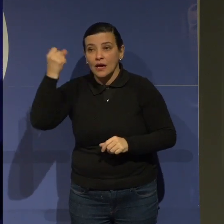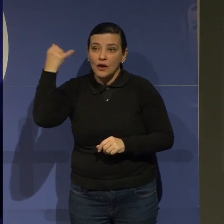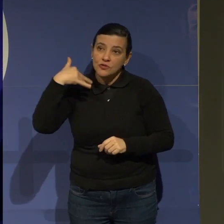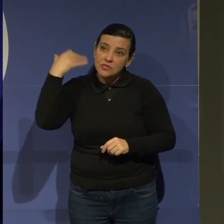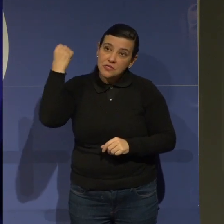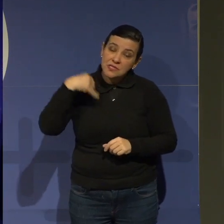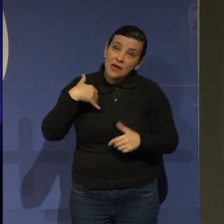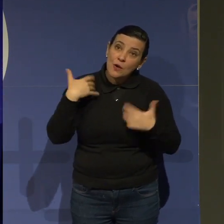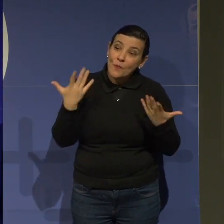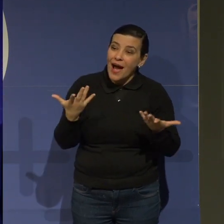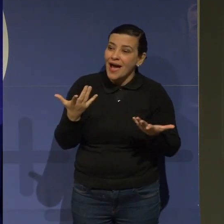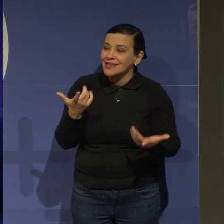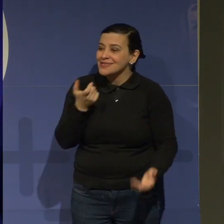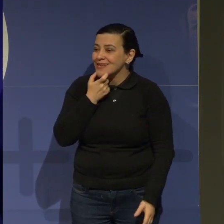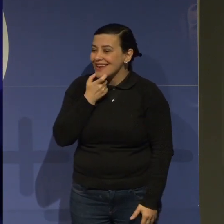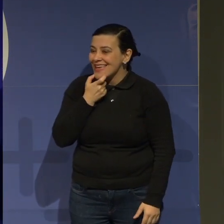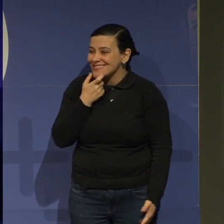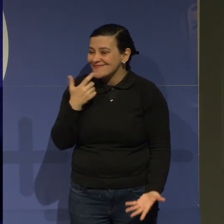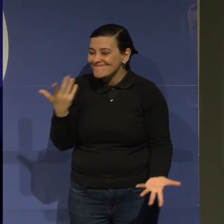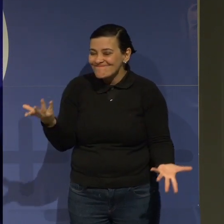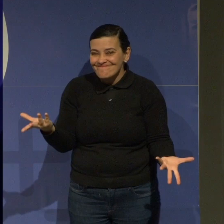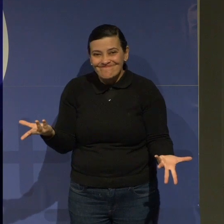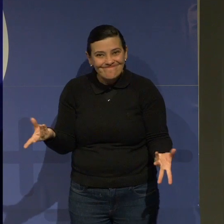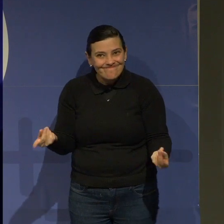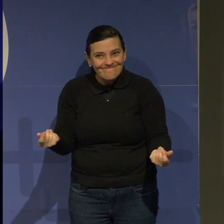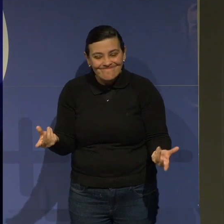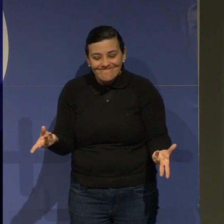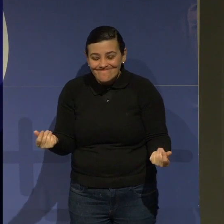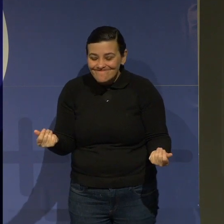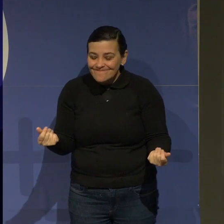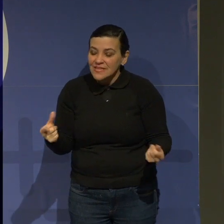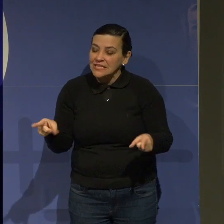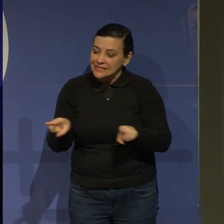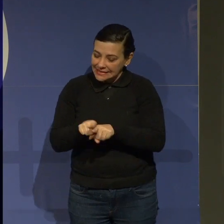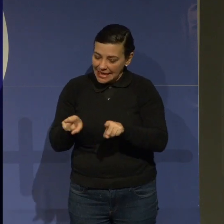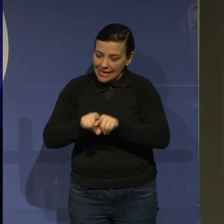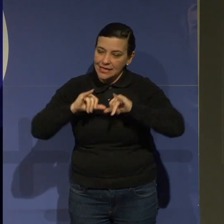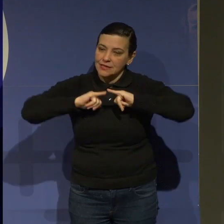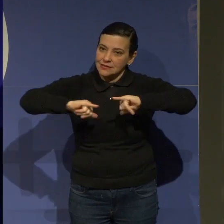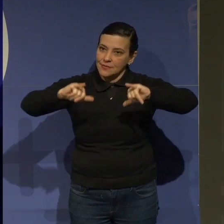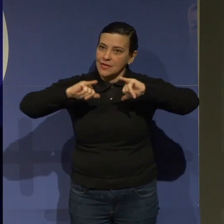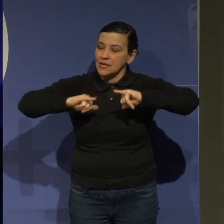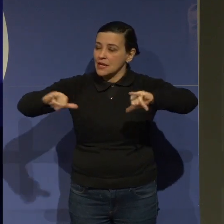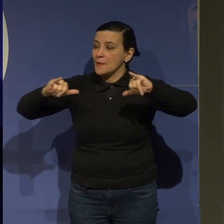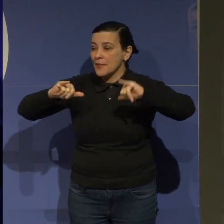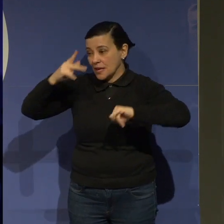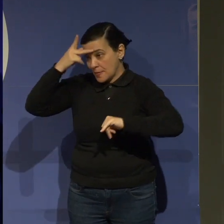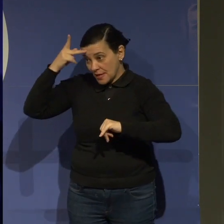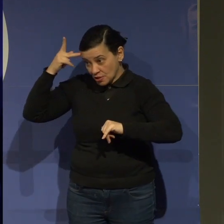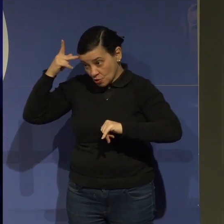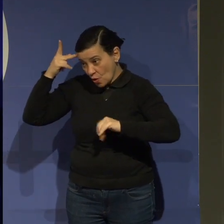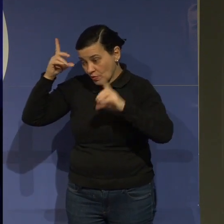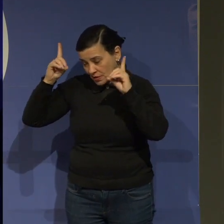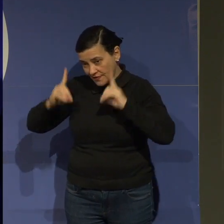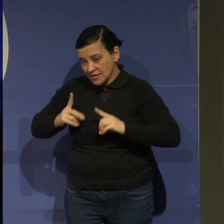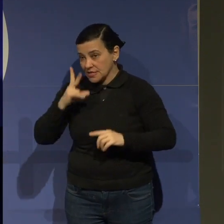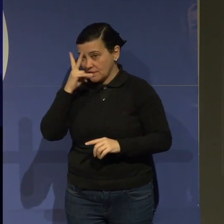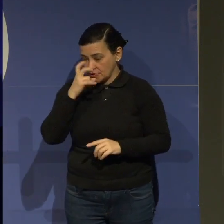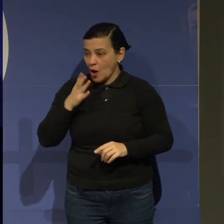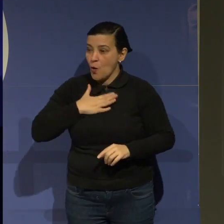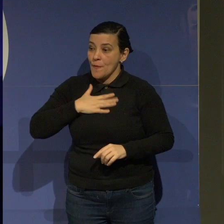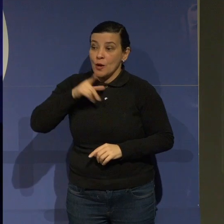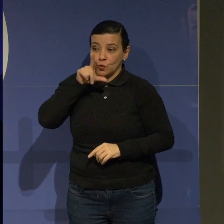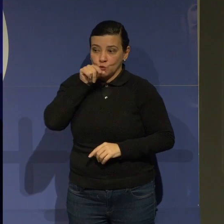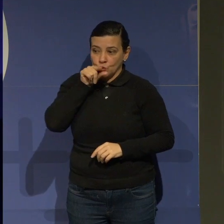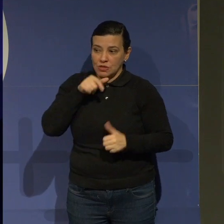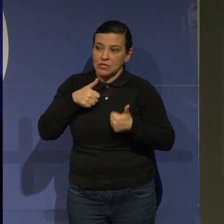audiodescrição, mas em inglês. Então, tem uma campanha, tem umas pessoas com deficiência visual no Twitter que estão